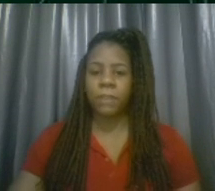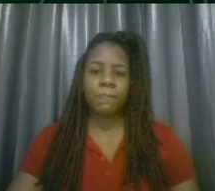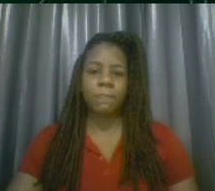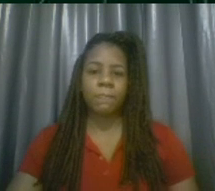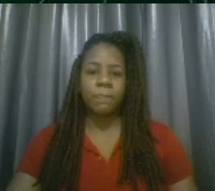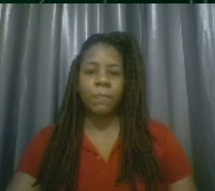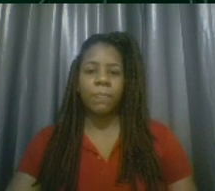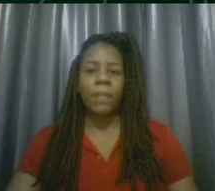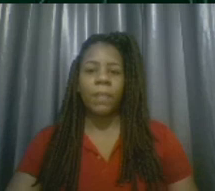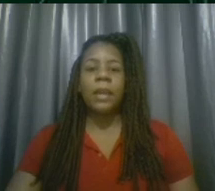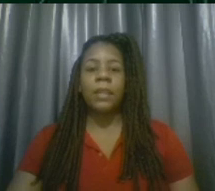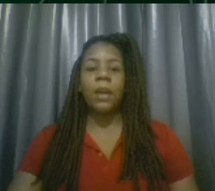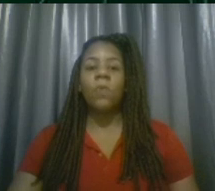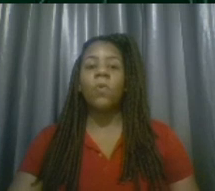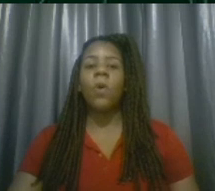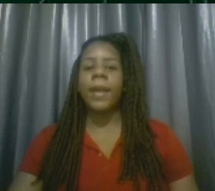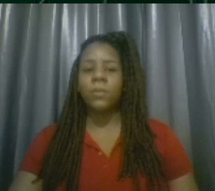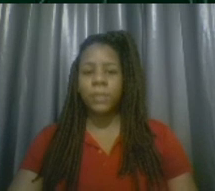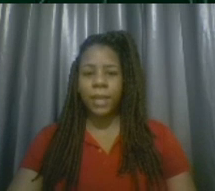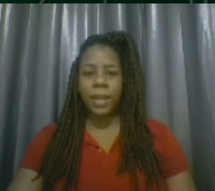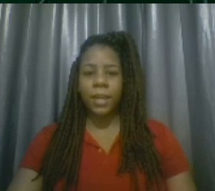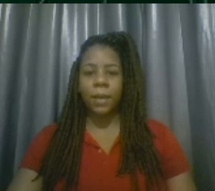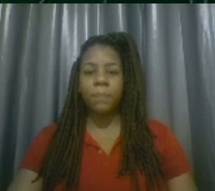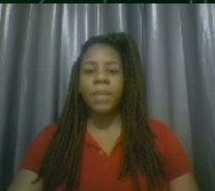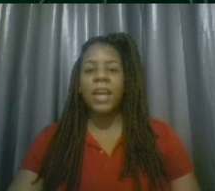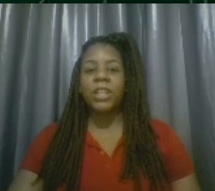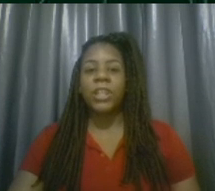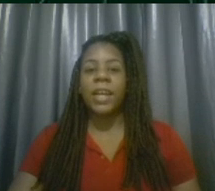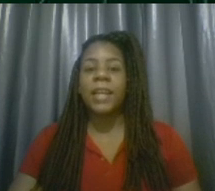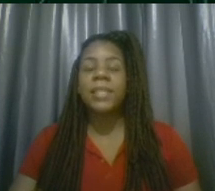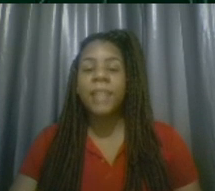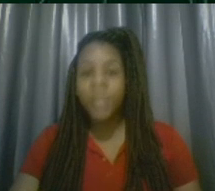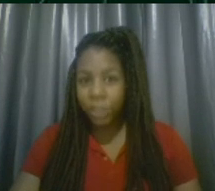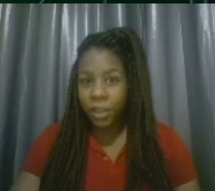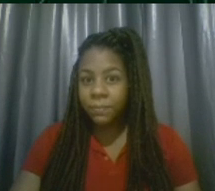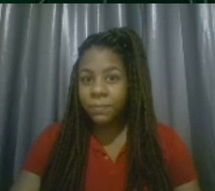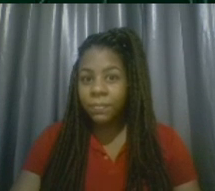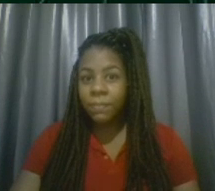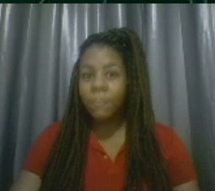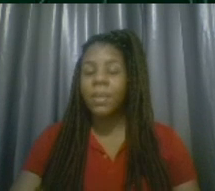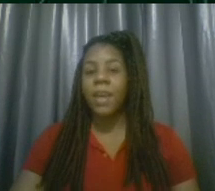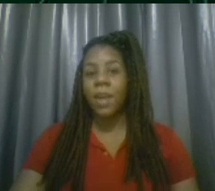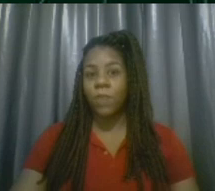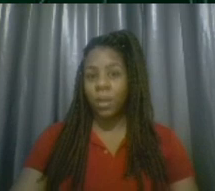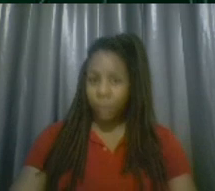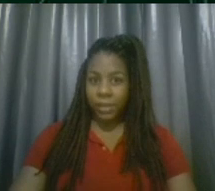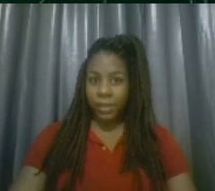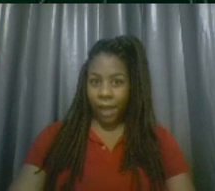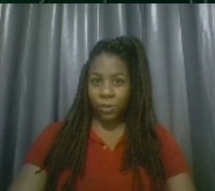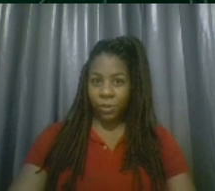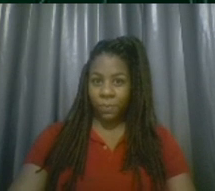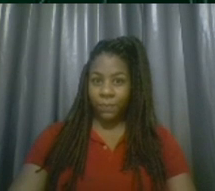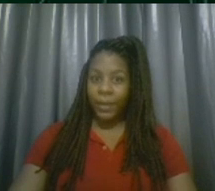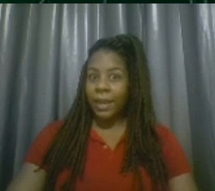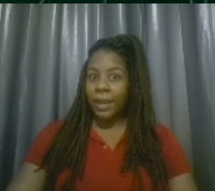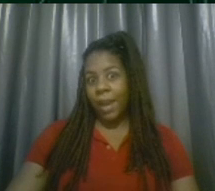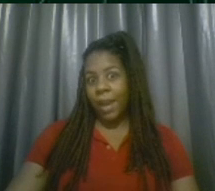ver. Então, o correto seria: chega a sexta, e aí, o que vocês